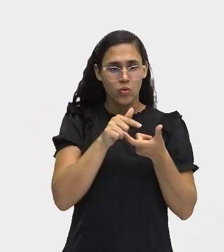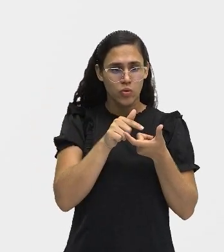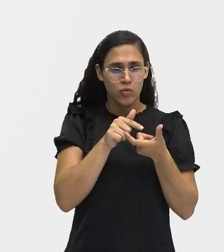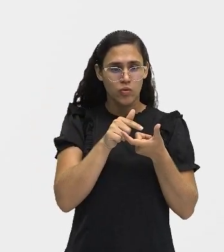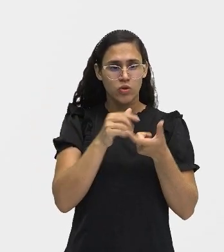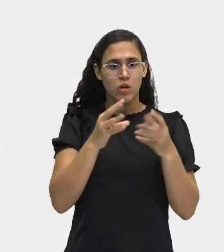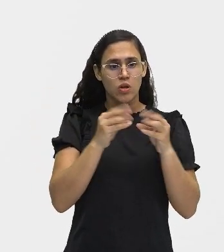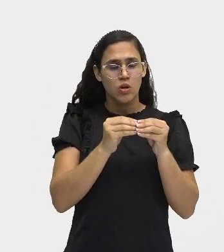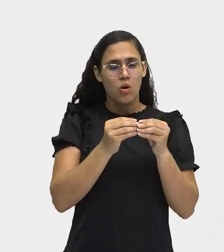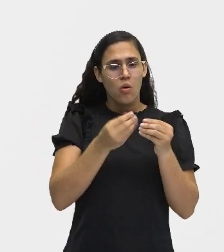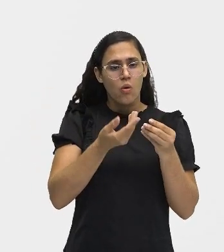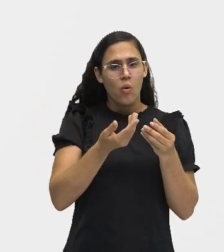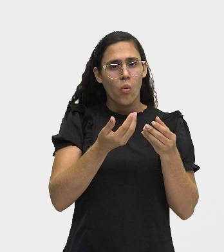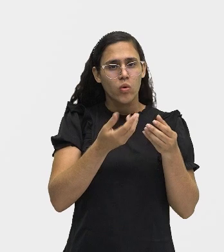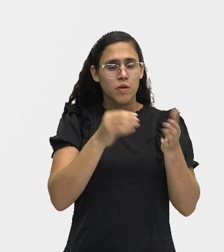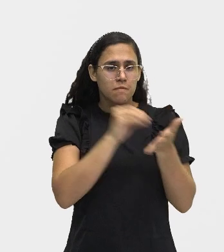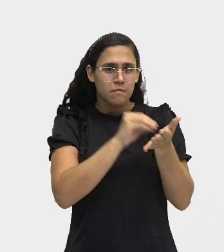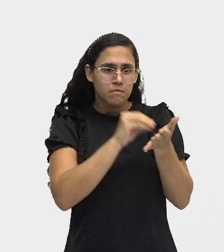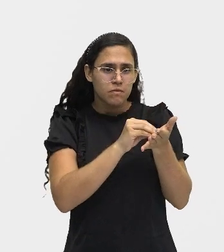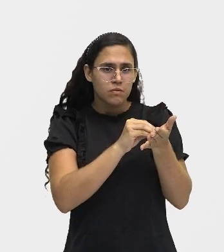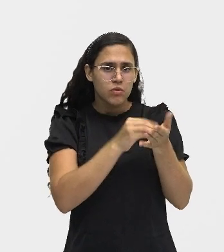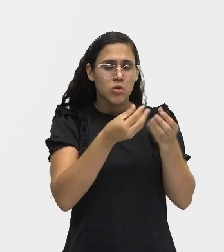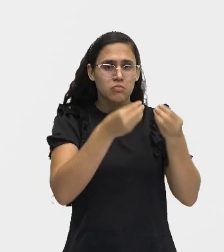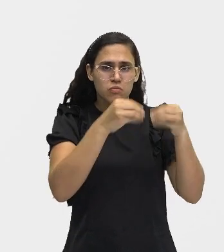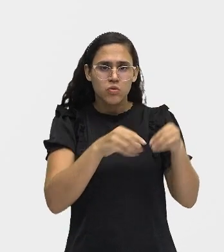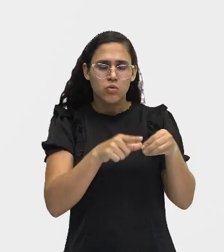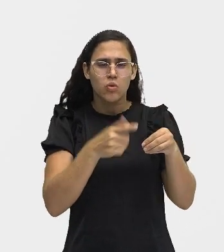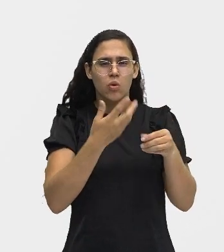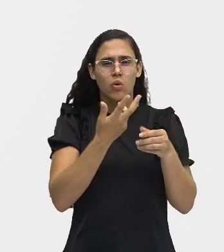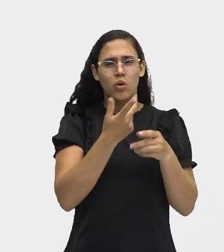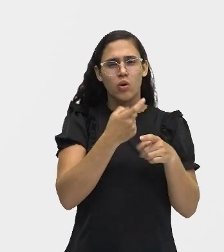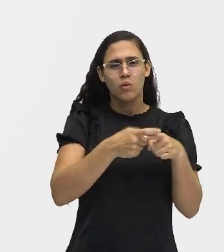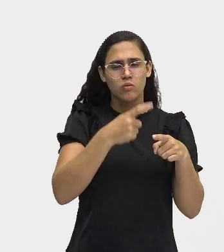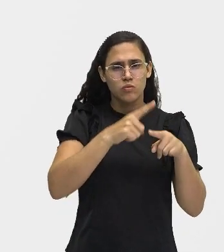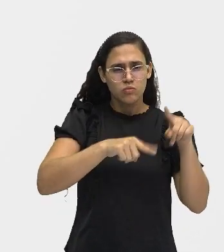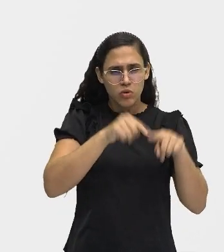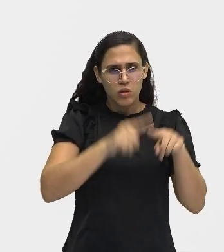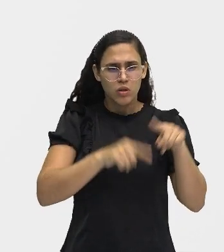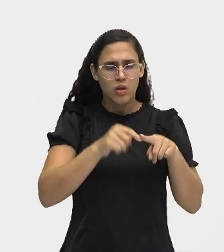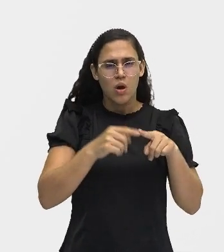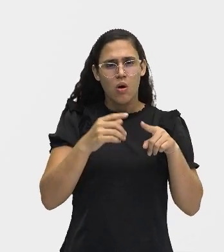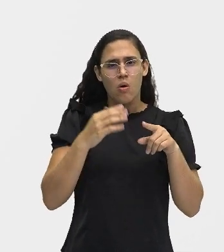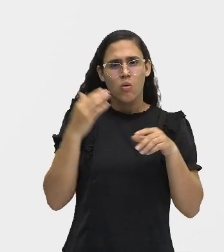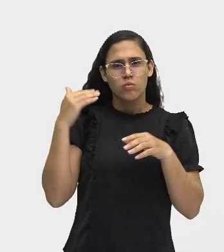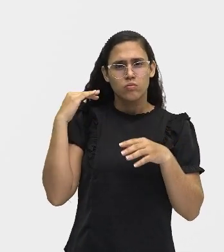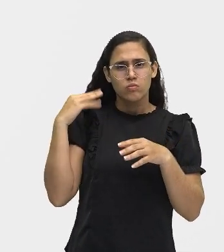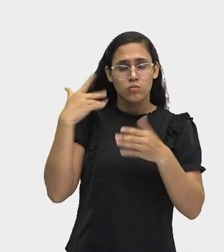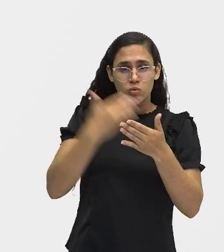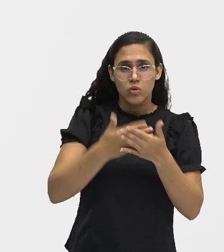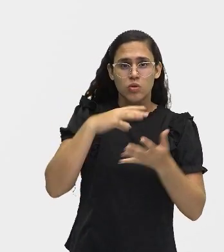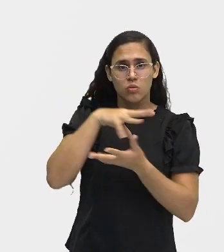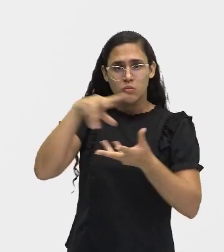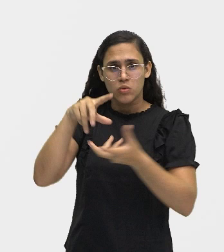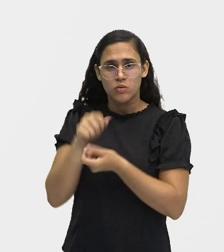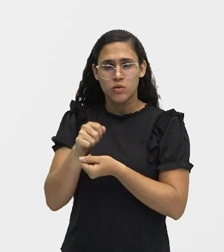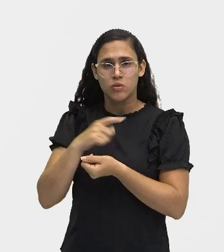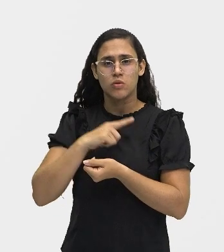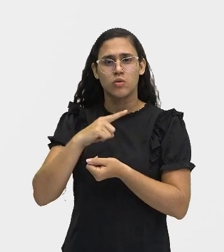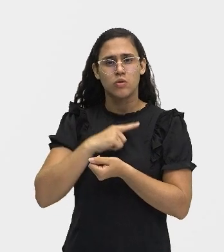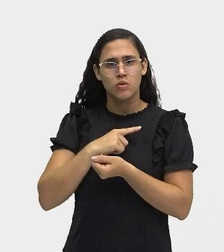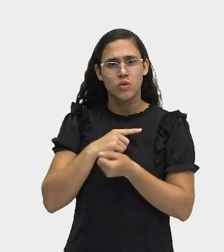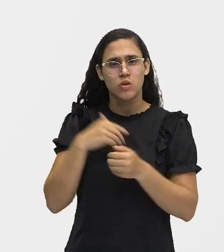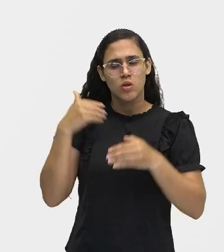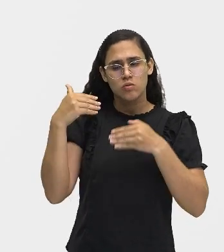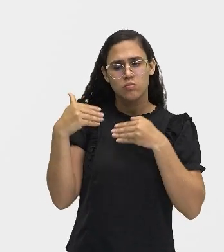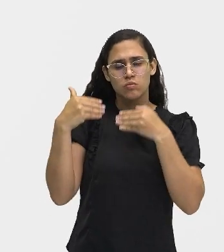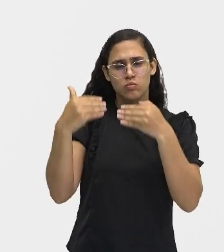gente tem ali uma marca no sentido de registrar o passado biológico e geológico do nosso planeta, e aí a gente tem essas